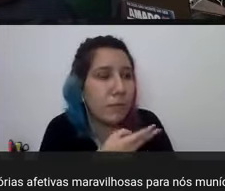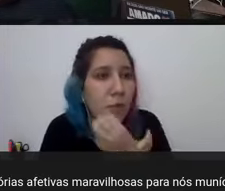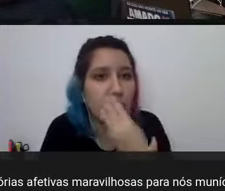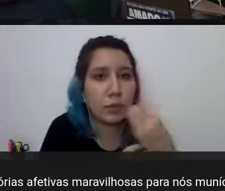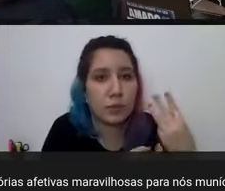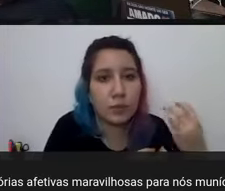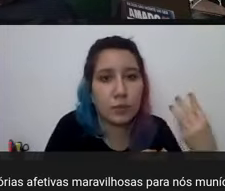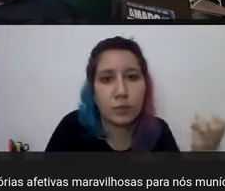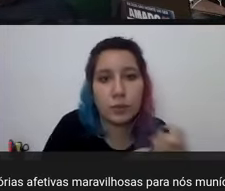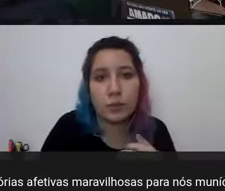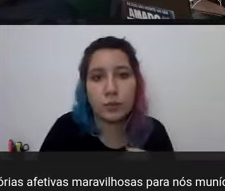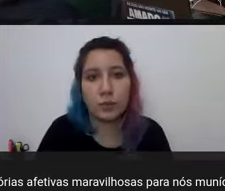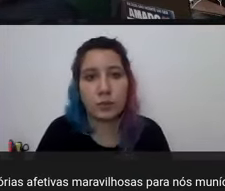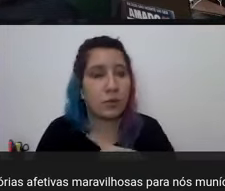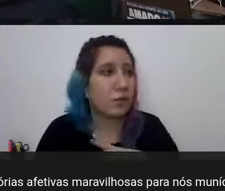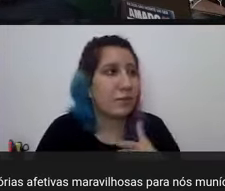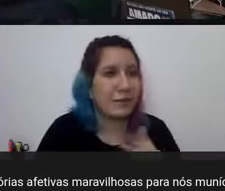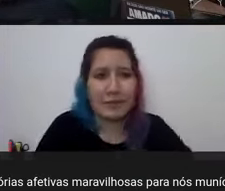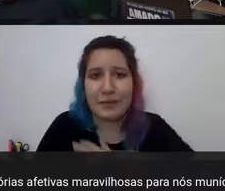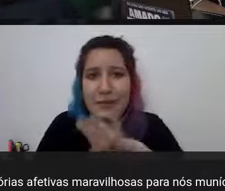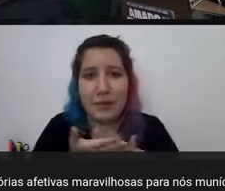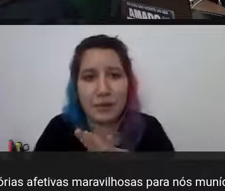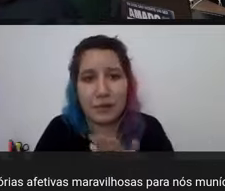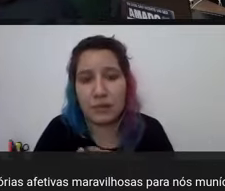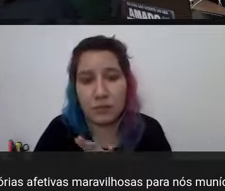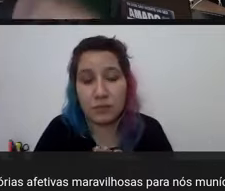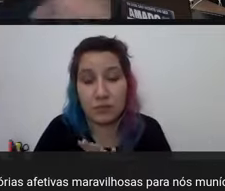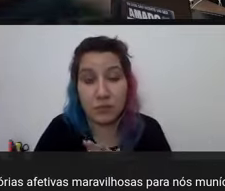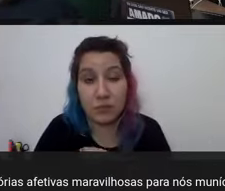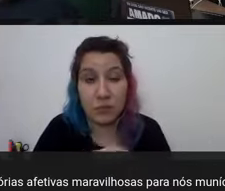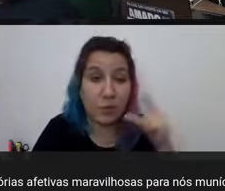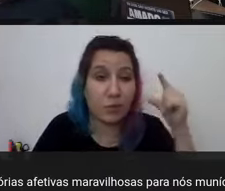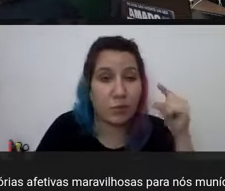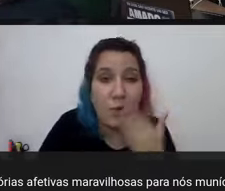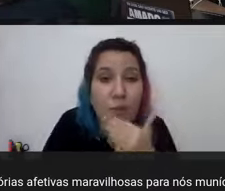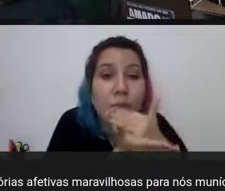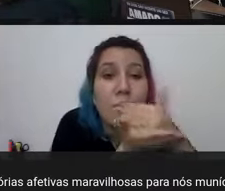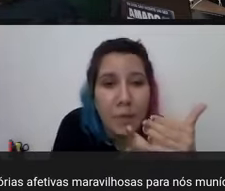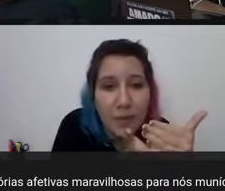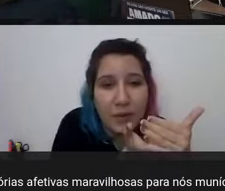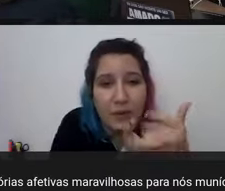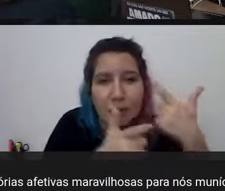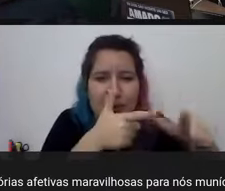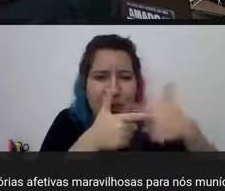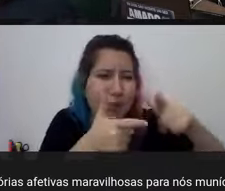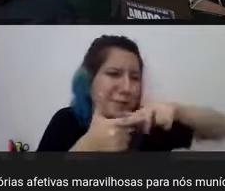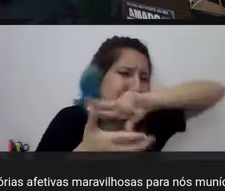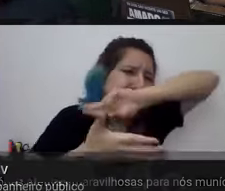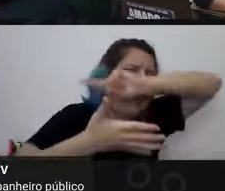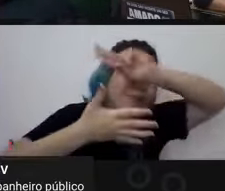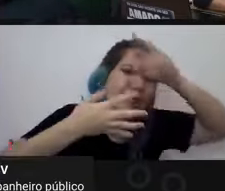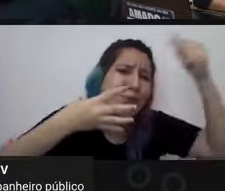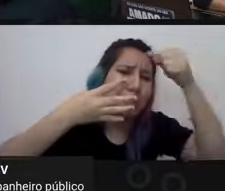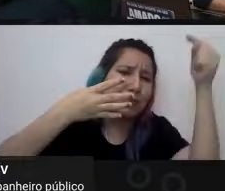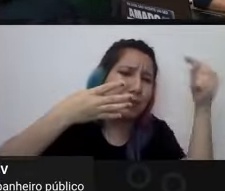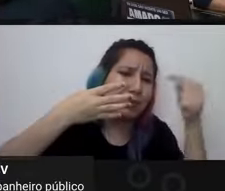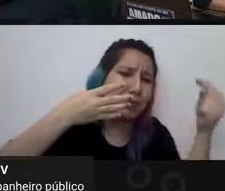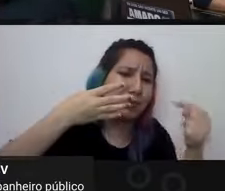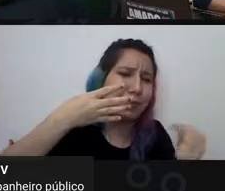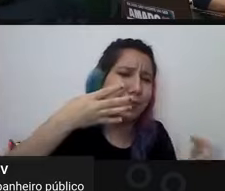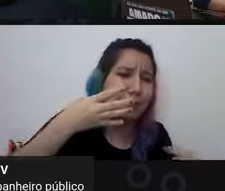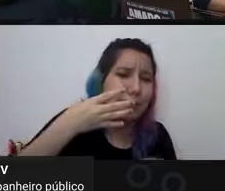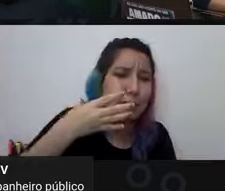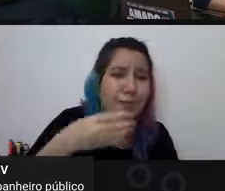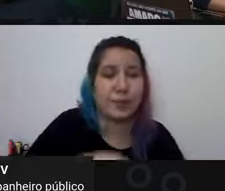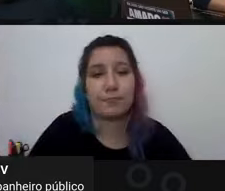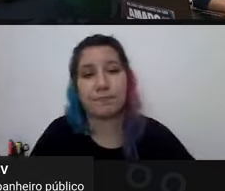da cidade. Então, a gente não tem minimamente um site. Entre outros problemas, assim, que a gente pode citar, as cidades,